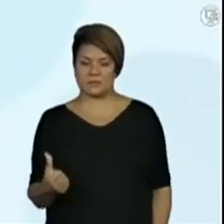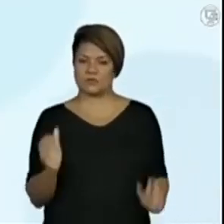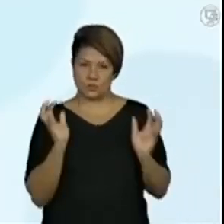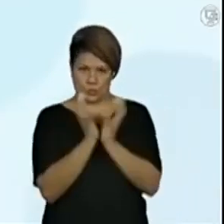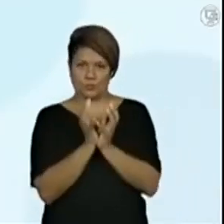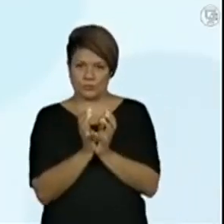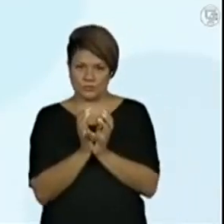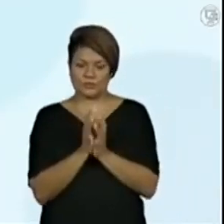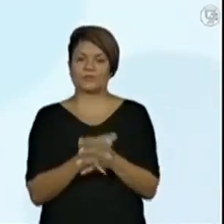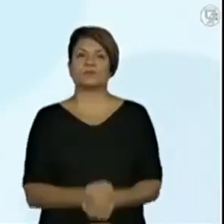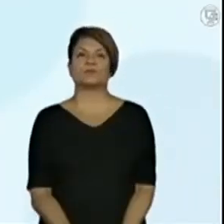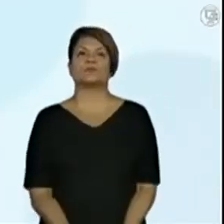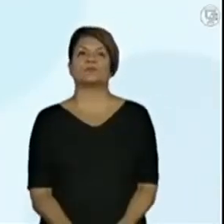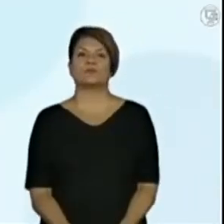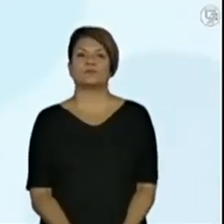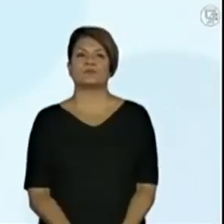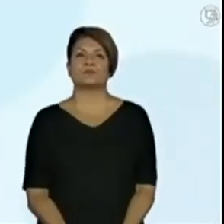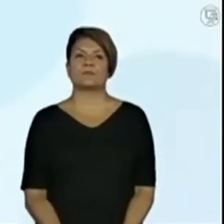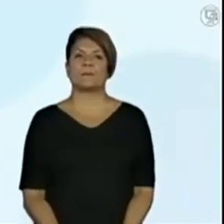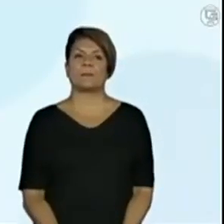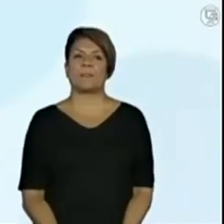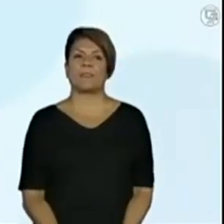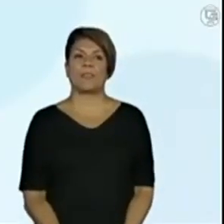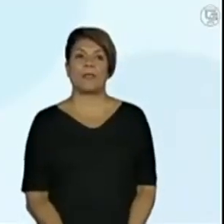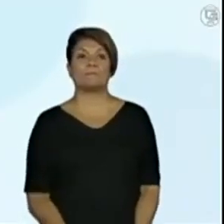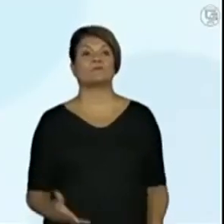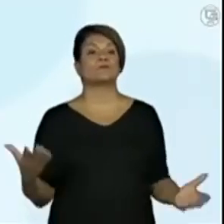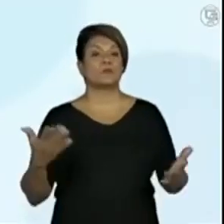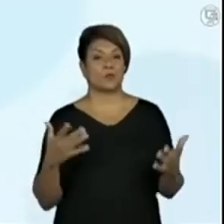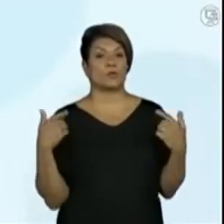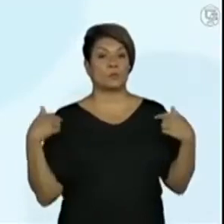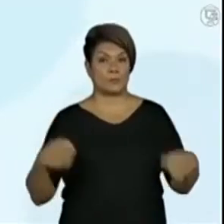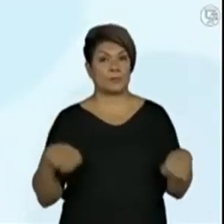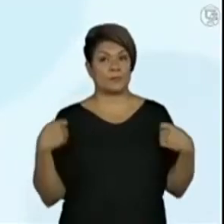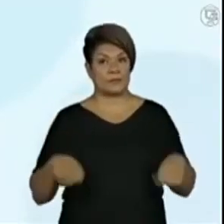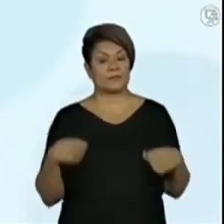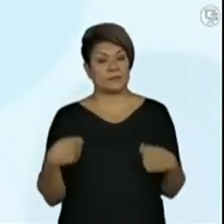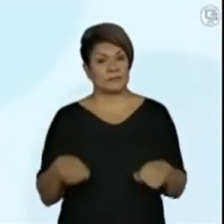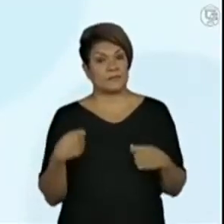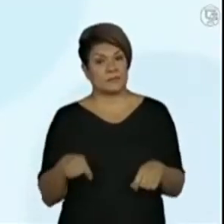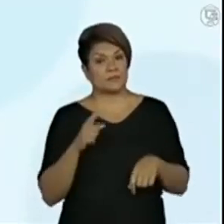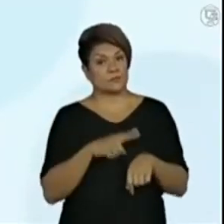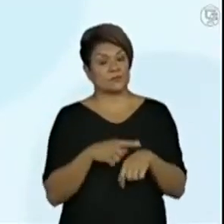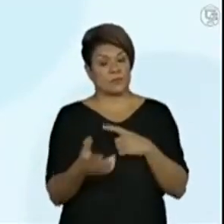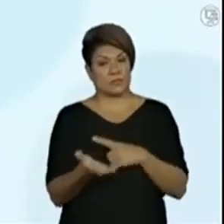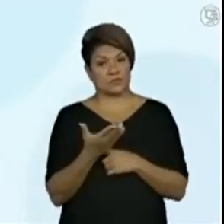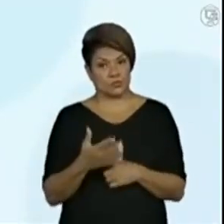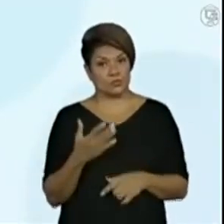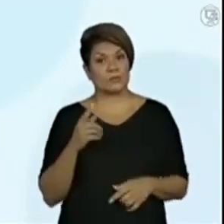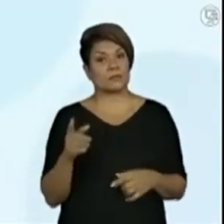1, 2, 3, 4, 5, 6 grupos. Agora eu preciso da ajuda de vocês, que o nosso tempo está acabando.